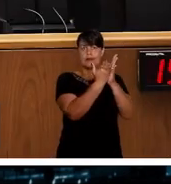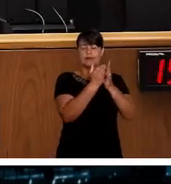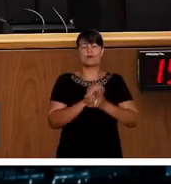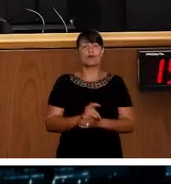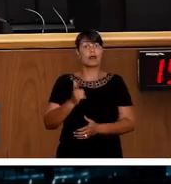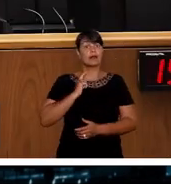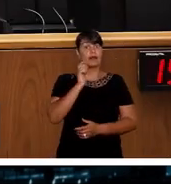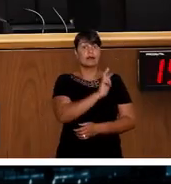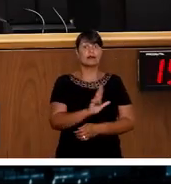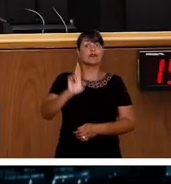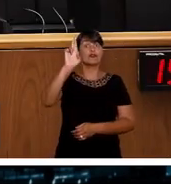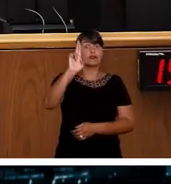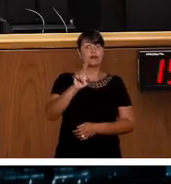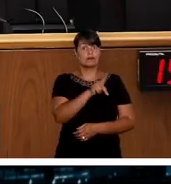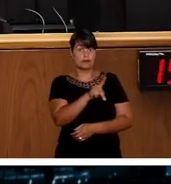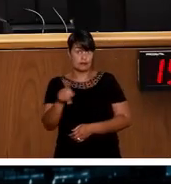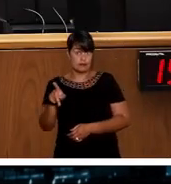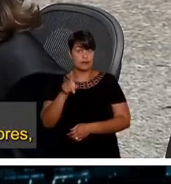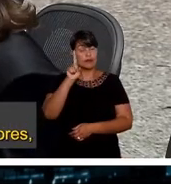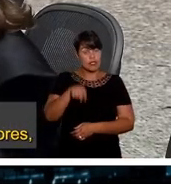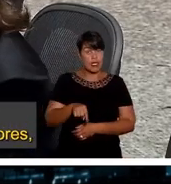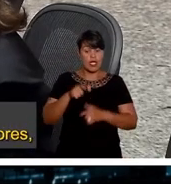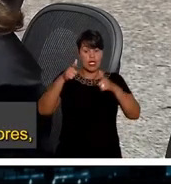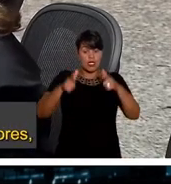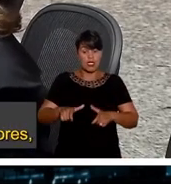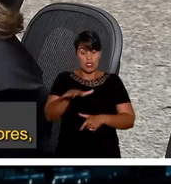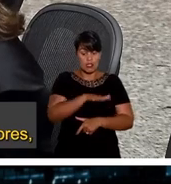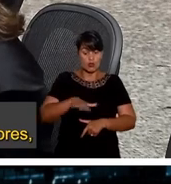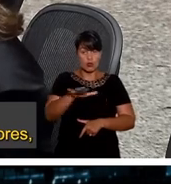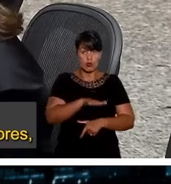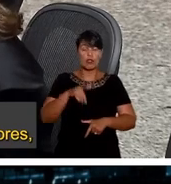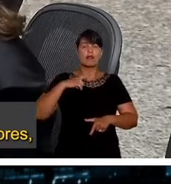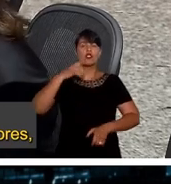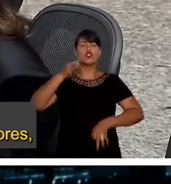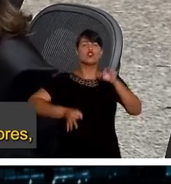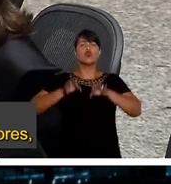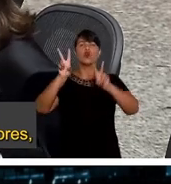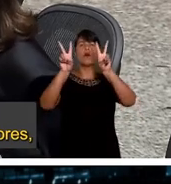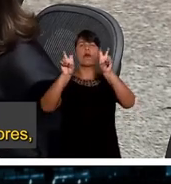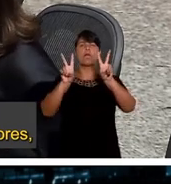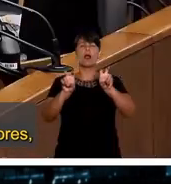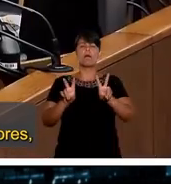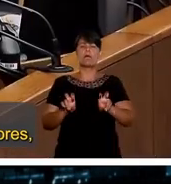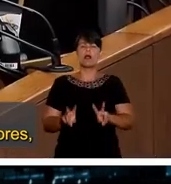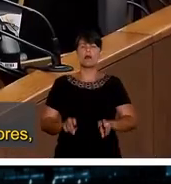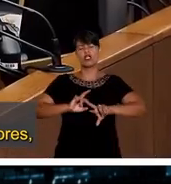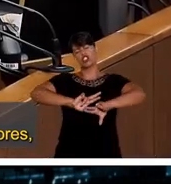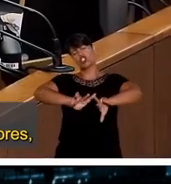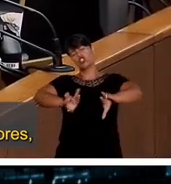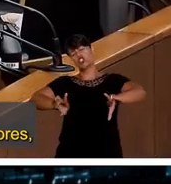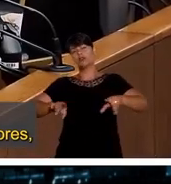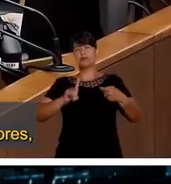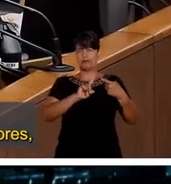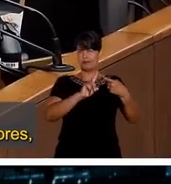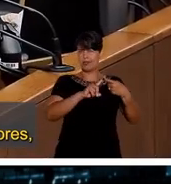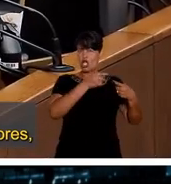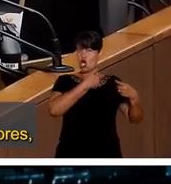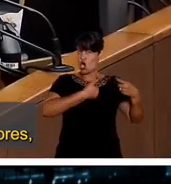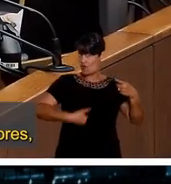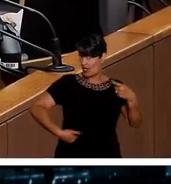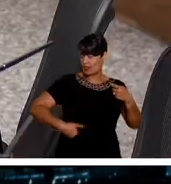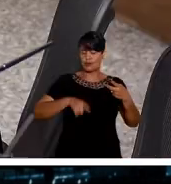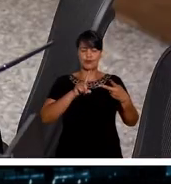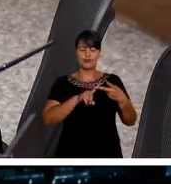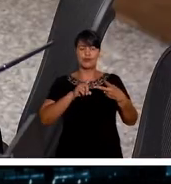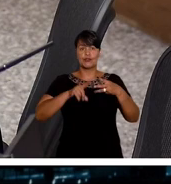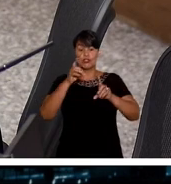Sob a direção da presidência da Casa, a Corte julga casos referentes, entre outros, a governadores e